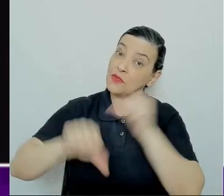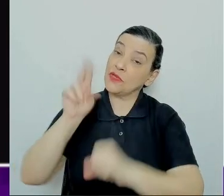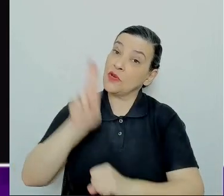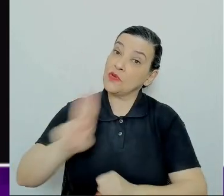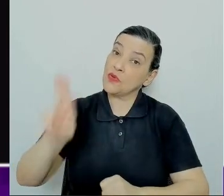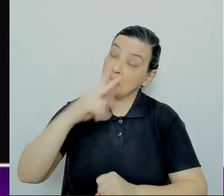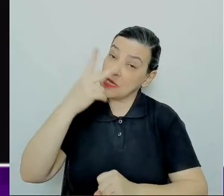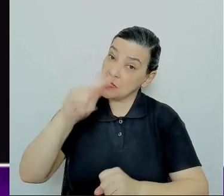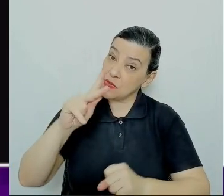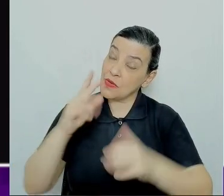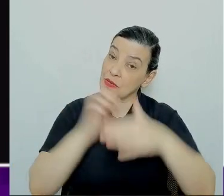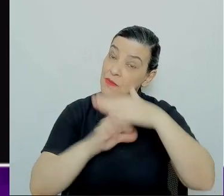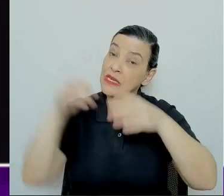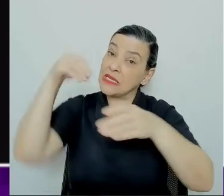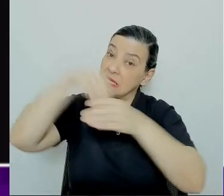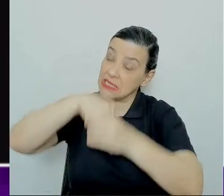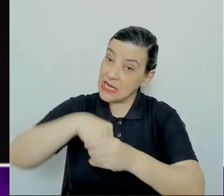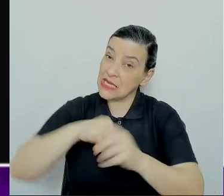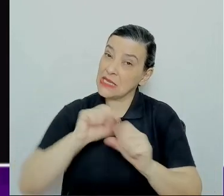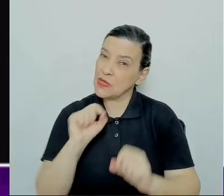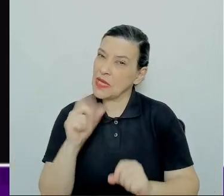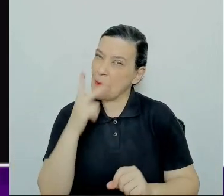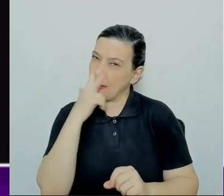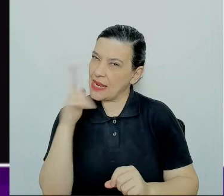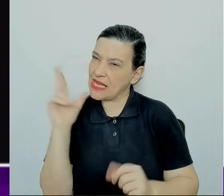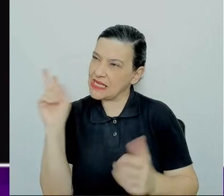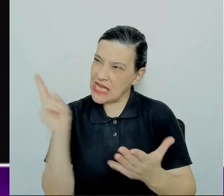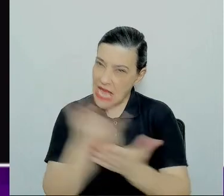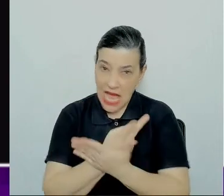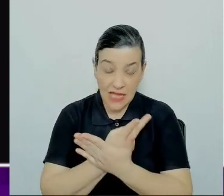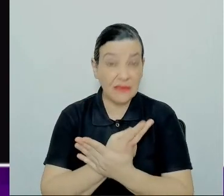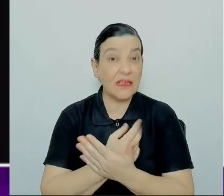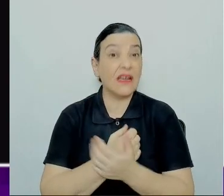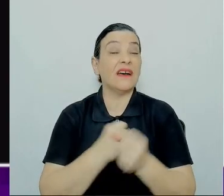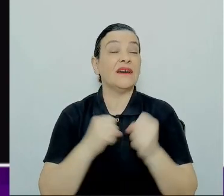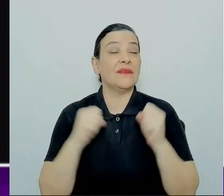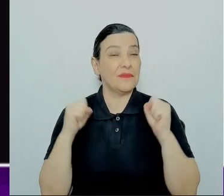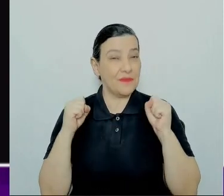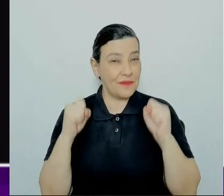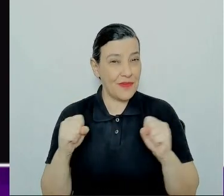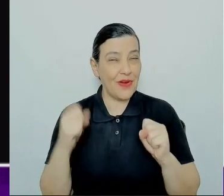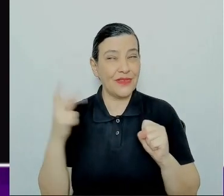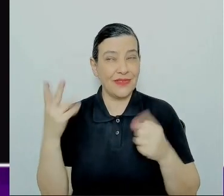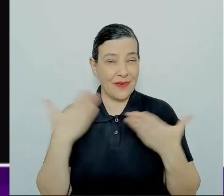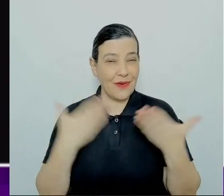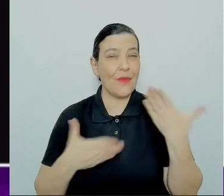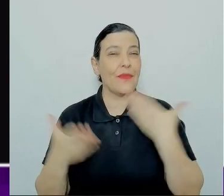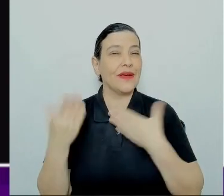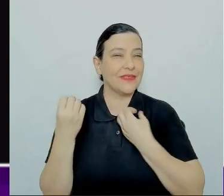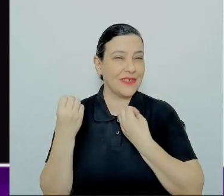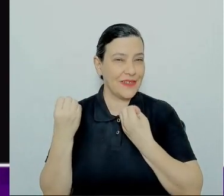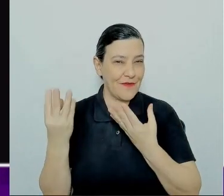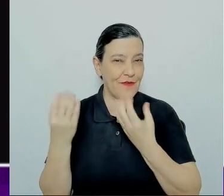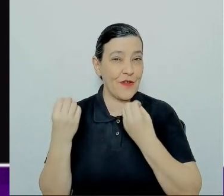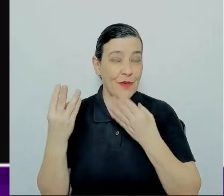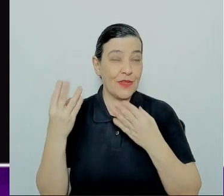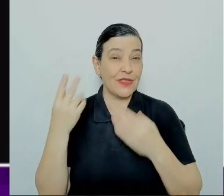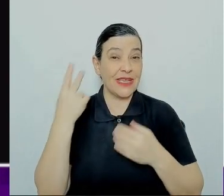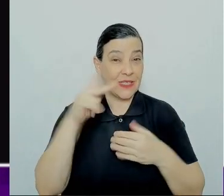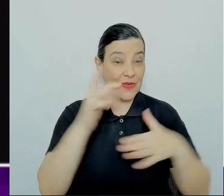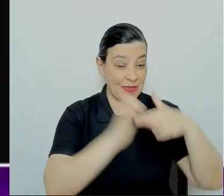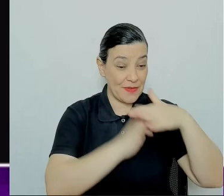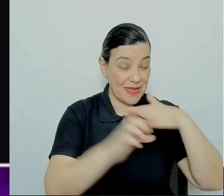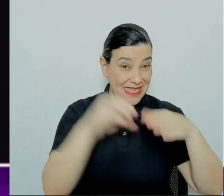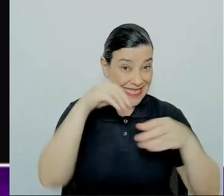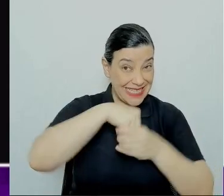da sua organização estiver agindo de má fé, ela pode, sim, dar um jeito de compartilhar informações de dentro da sua organização,